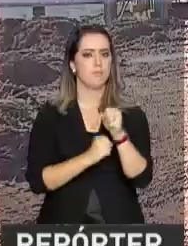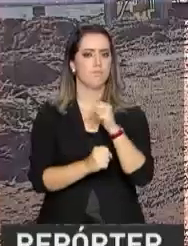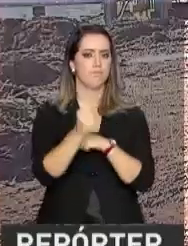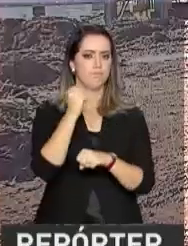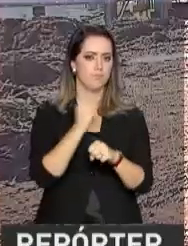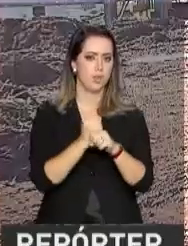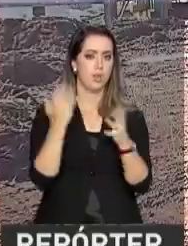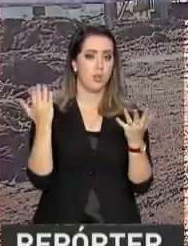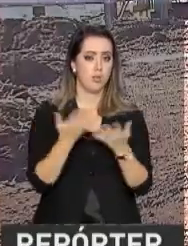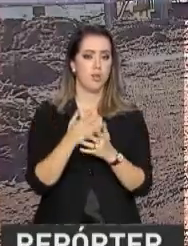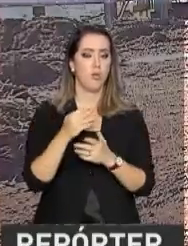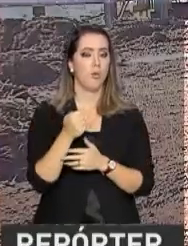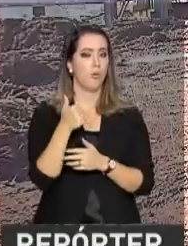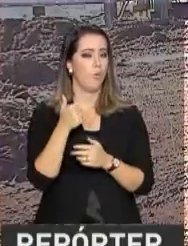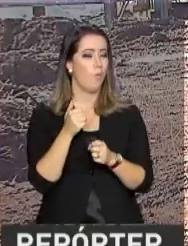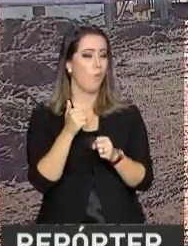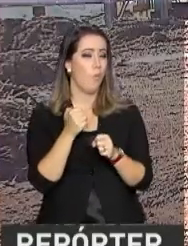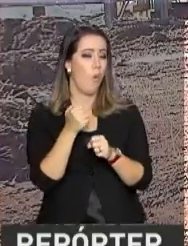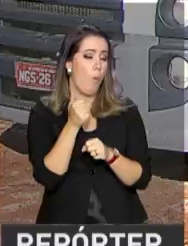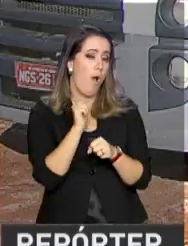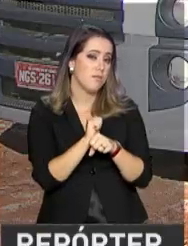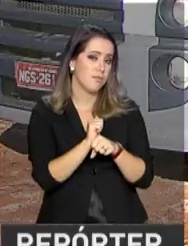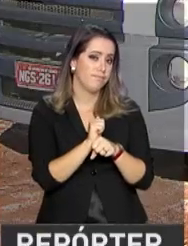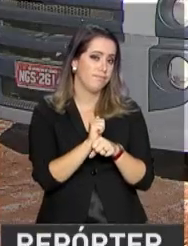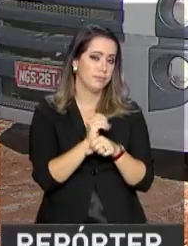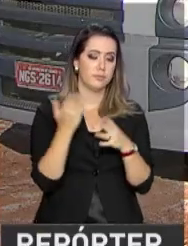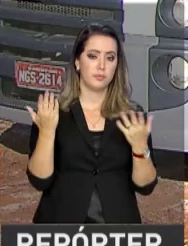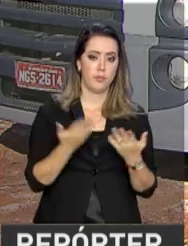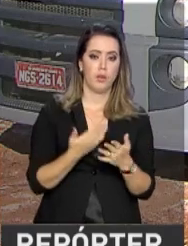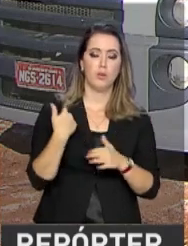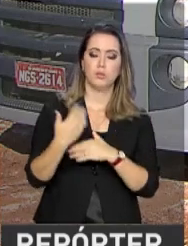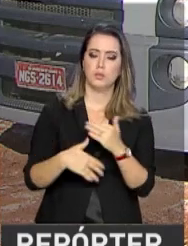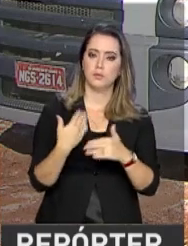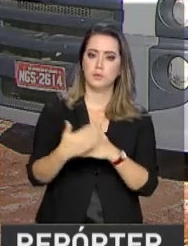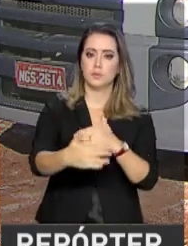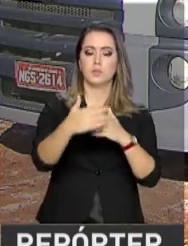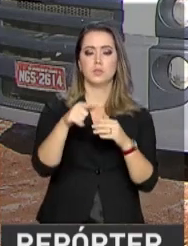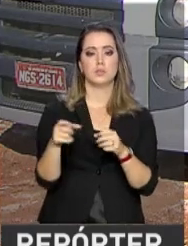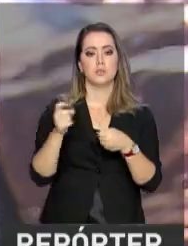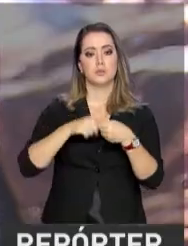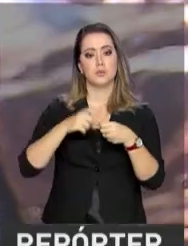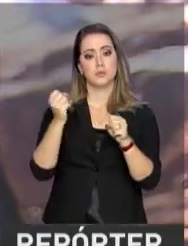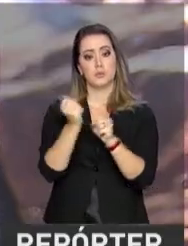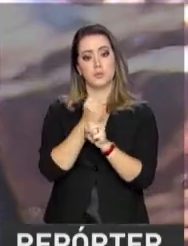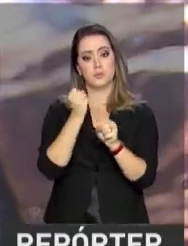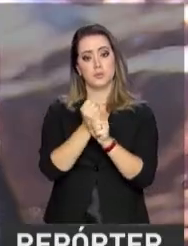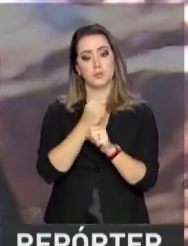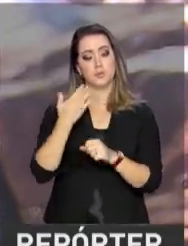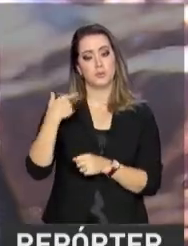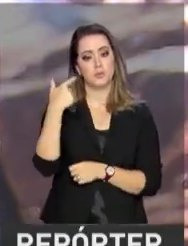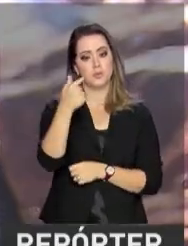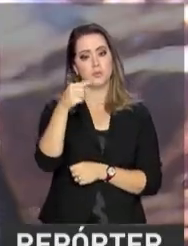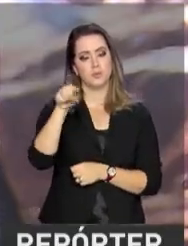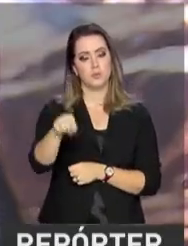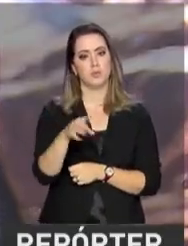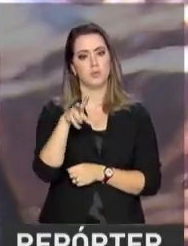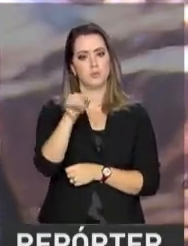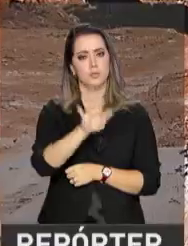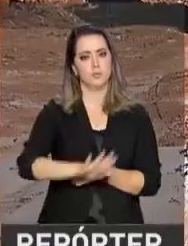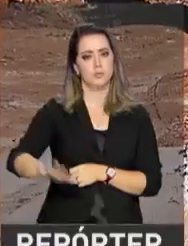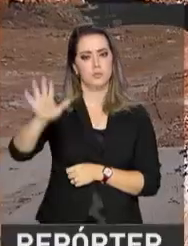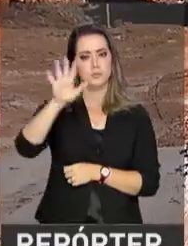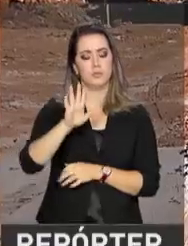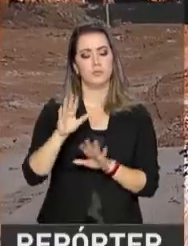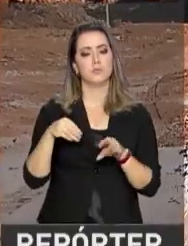praticamente paralisada foi incorporado ao programa agora é avançar que está retomando mais de sete mil obras em todo o país